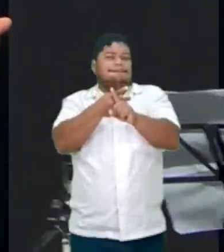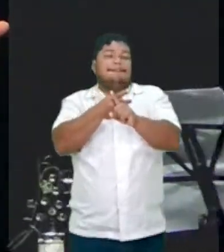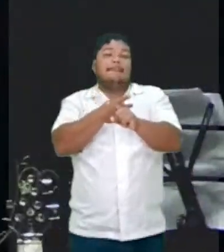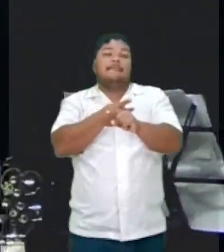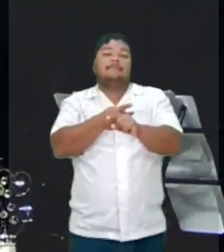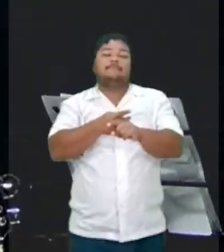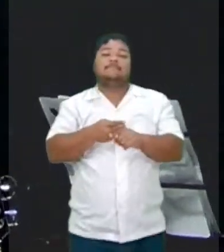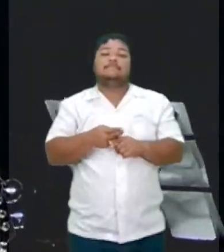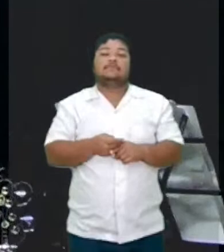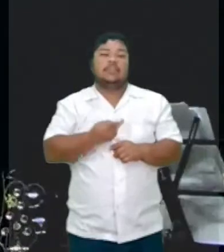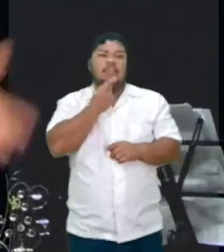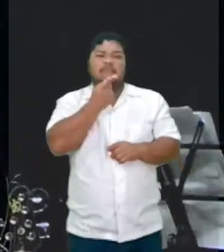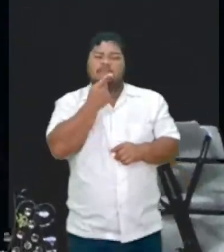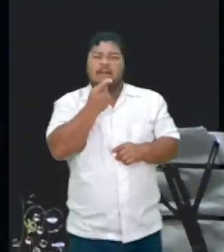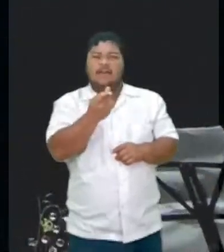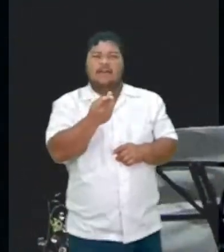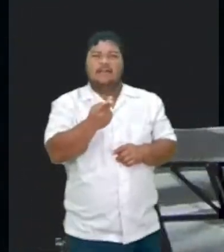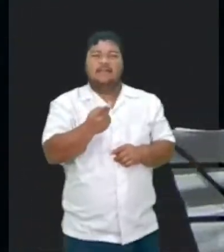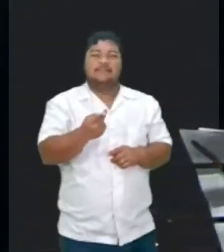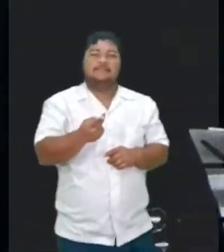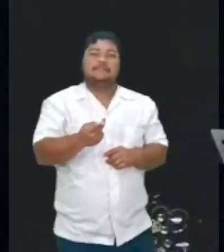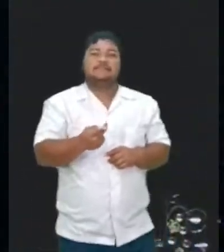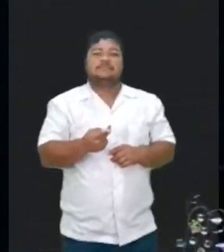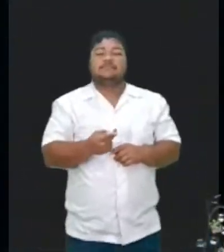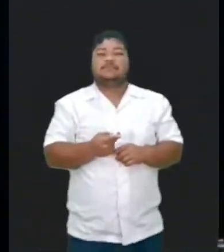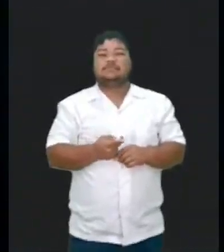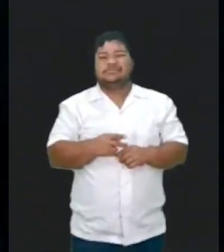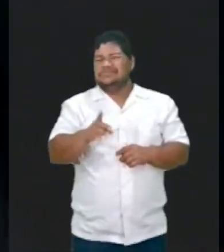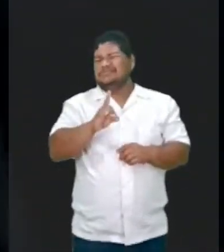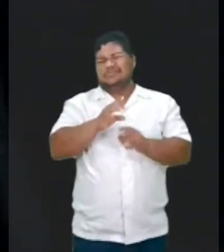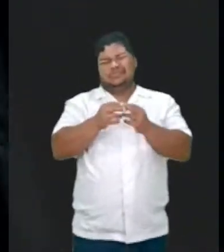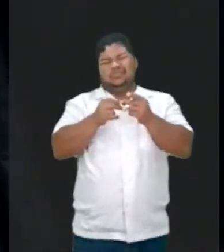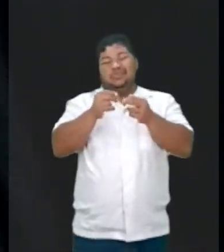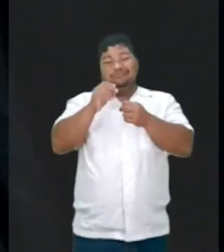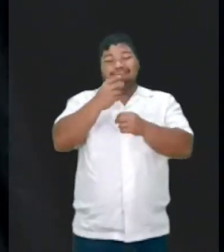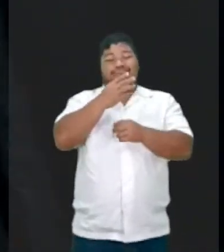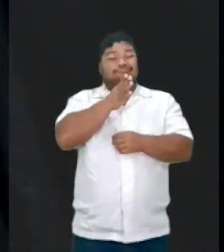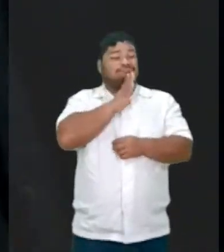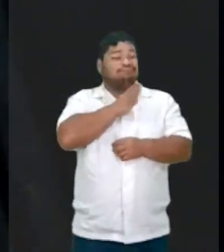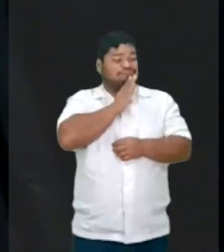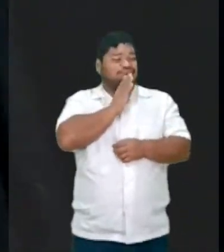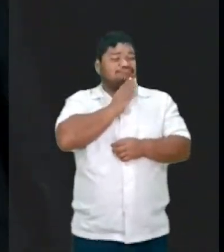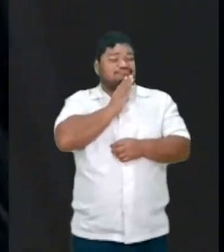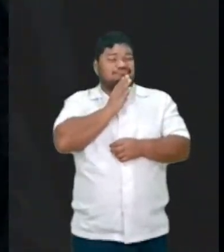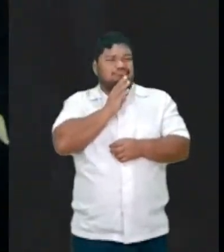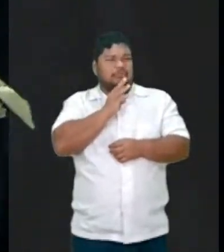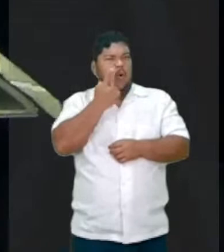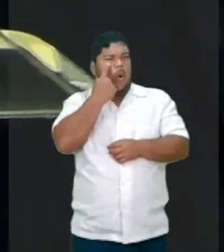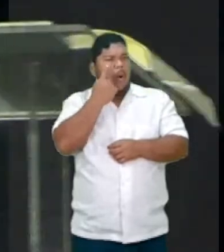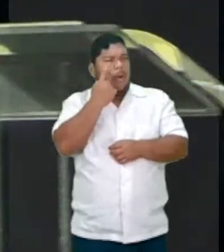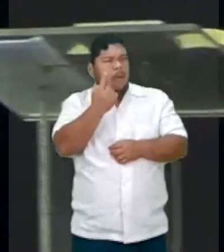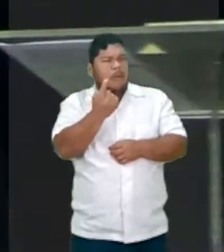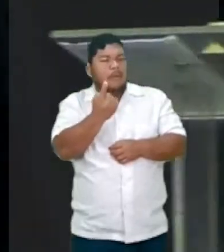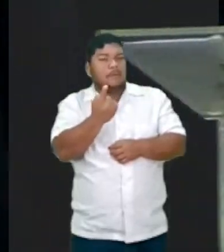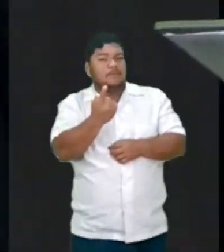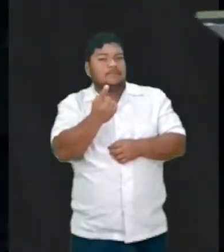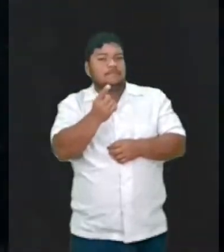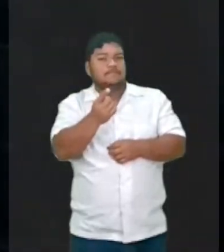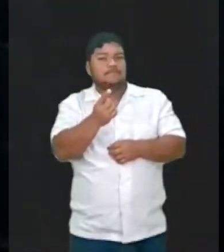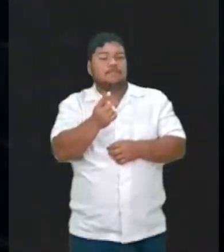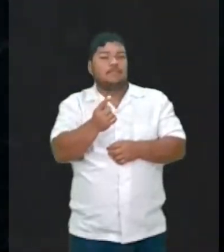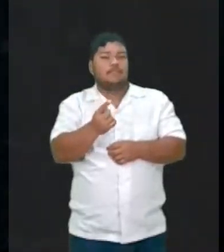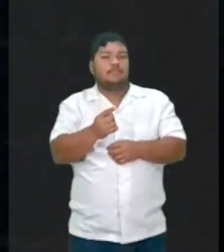ele fala, e depois desse episódio, isso ficou conhecido, e olha só que é bem peculiar,